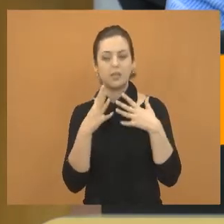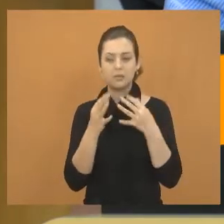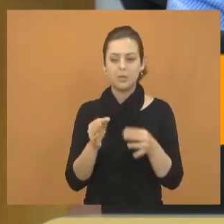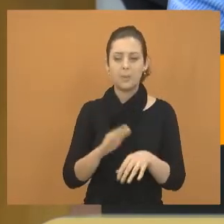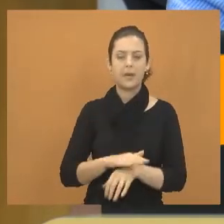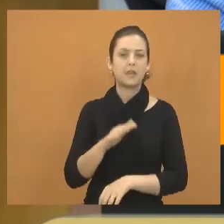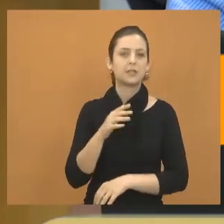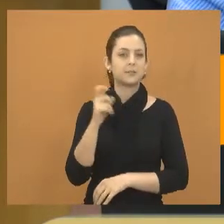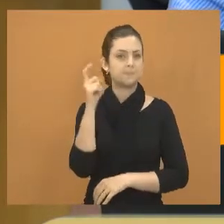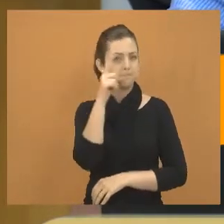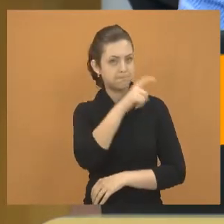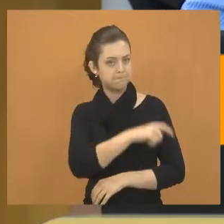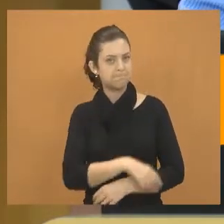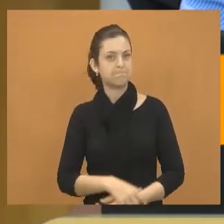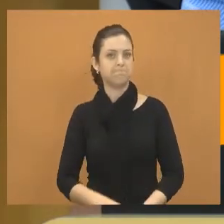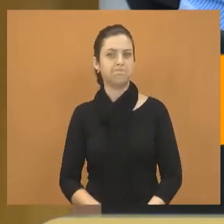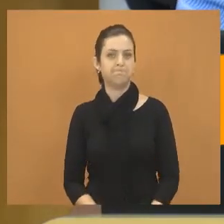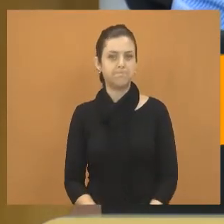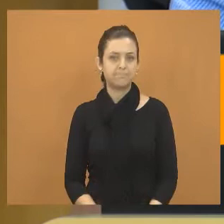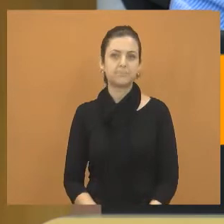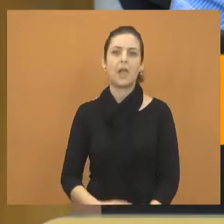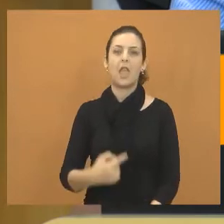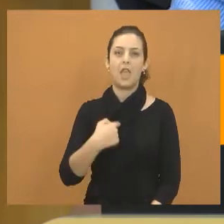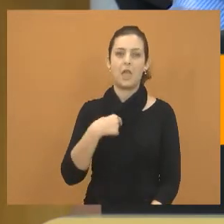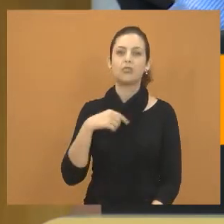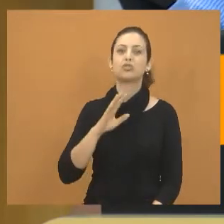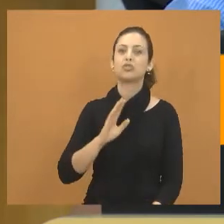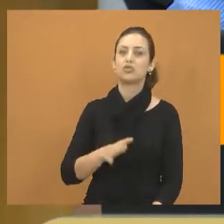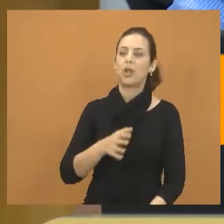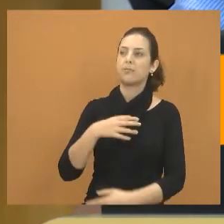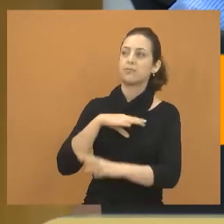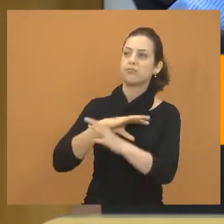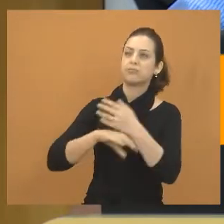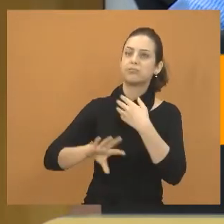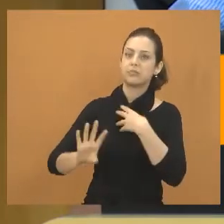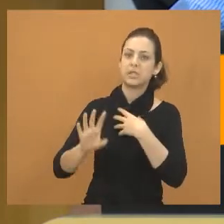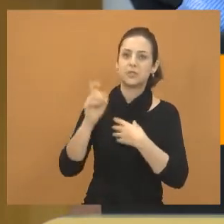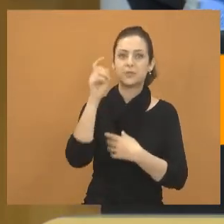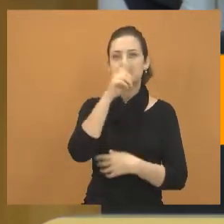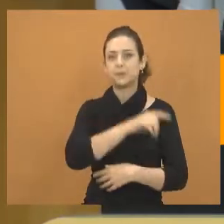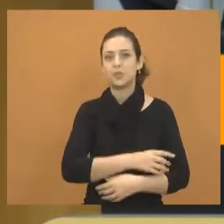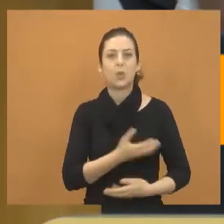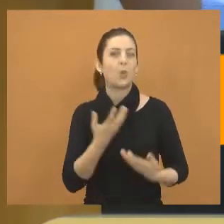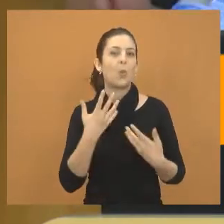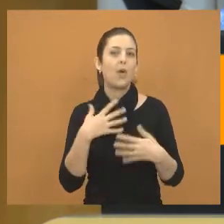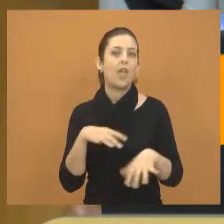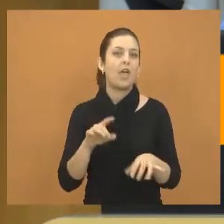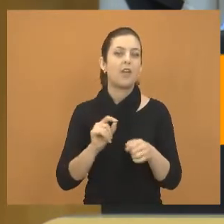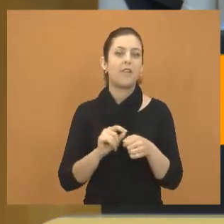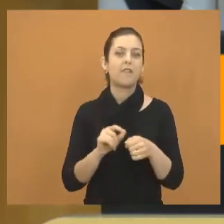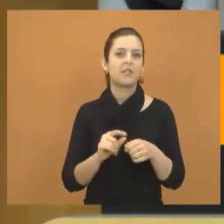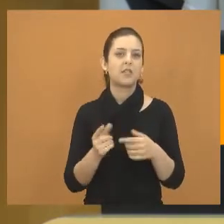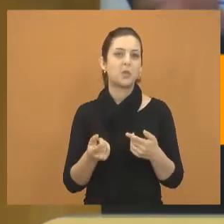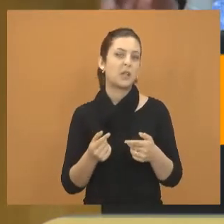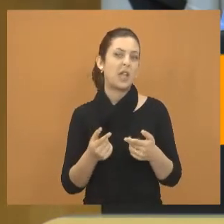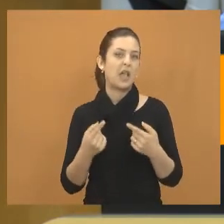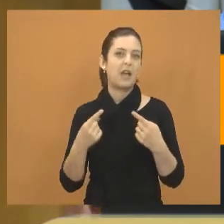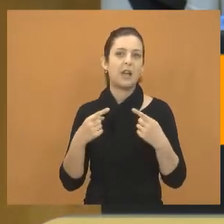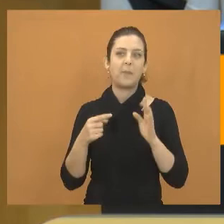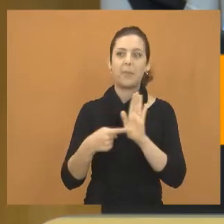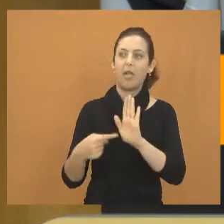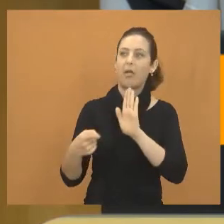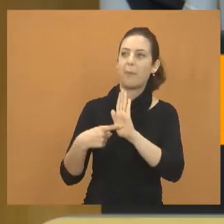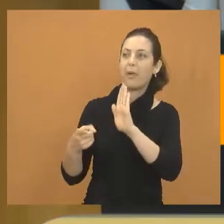você que não é fácil. Então, eu já estive do lado de lá, sei como é difícil, então eu não quero aqui ficar jogando